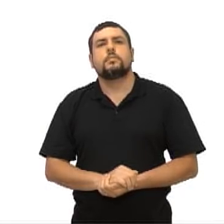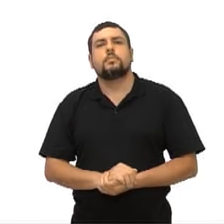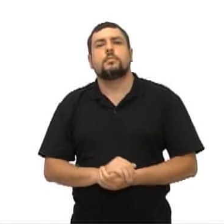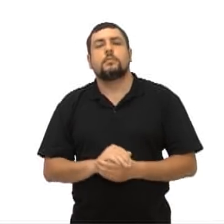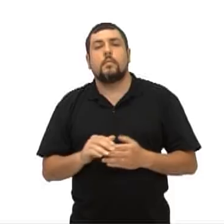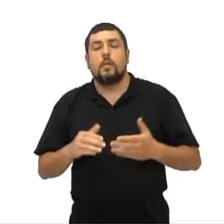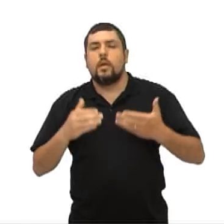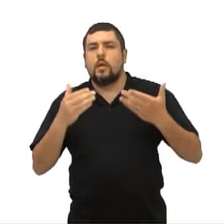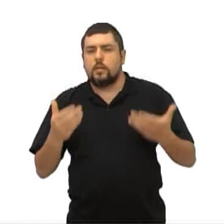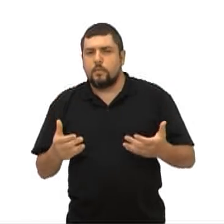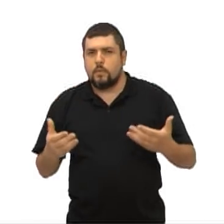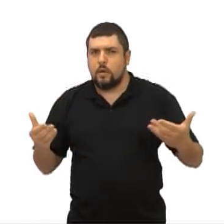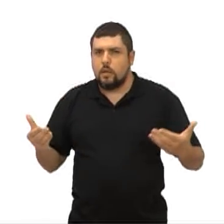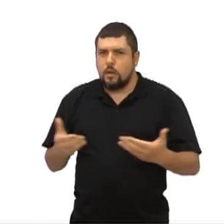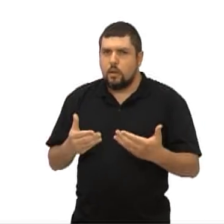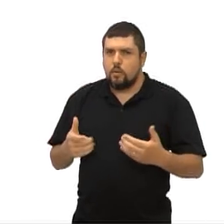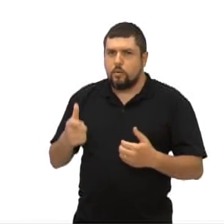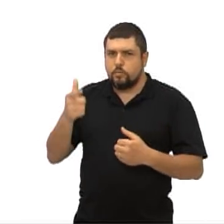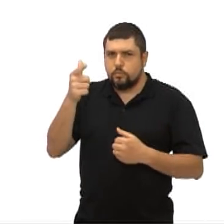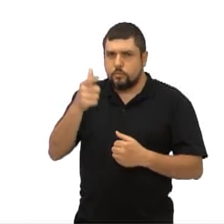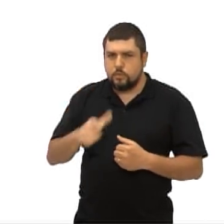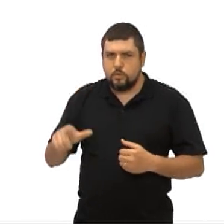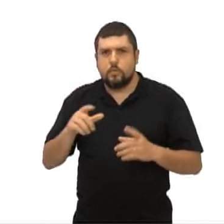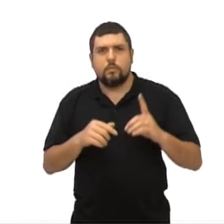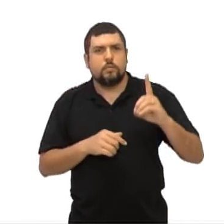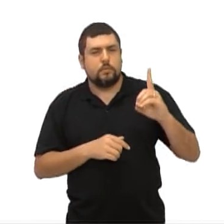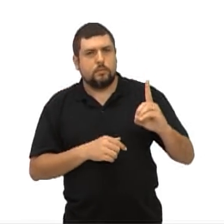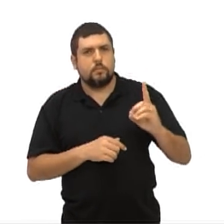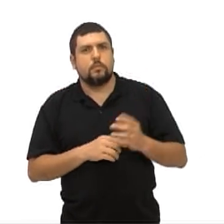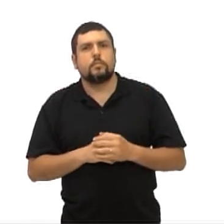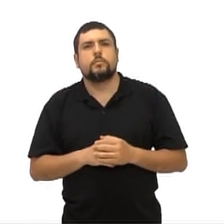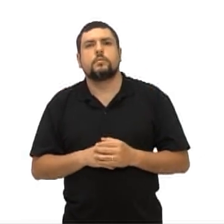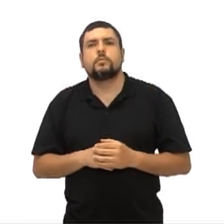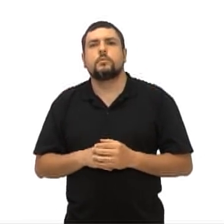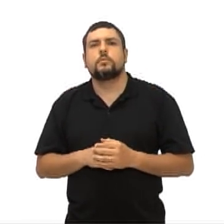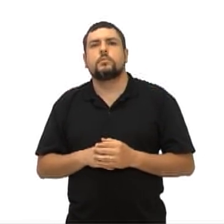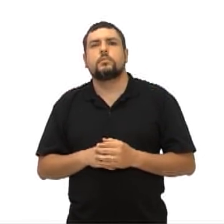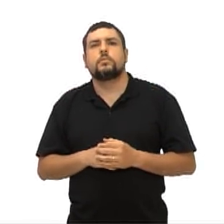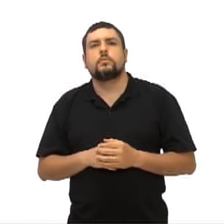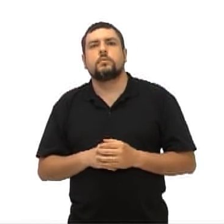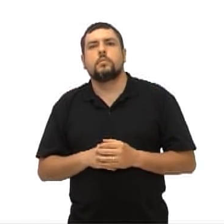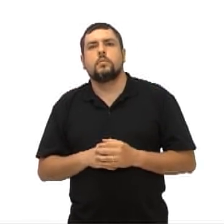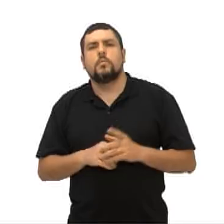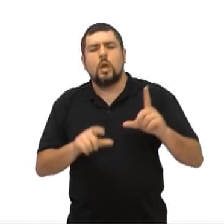Então, vamos ver o desafio D. Em que mês foi o menor? Então, a gente vai analisar agora o que